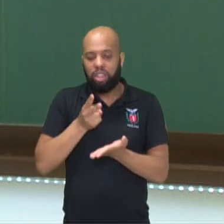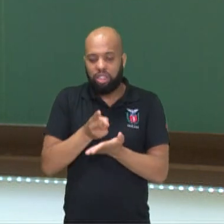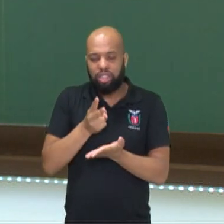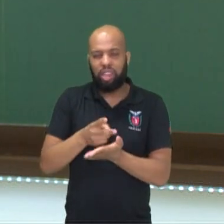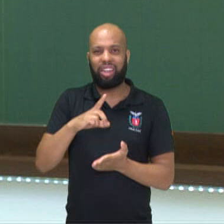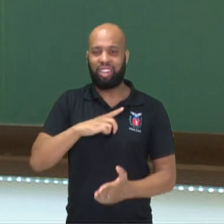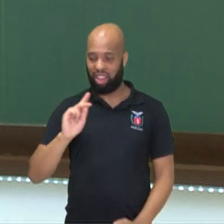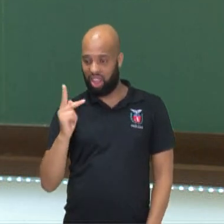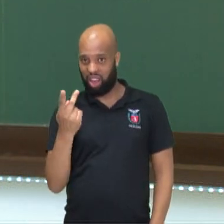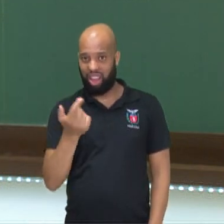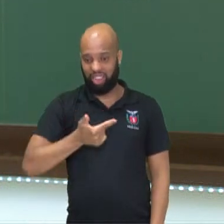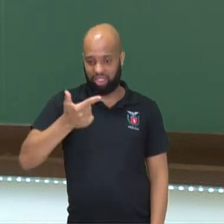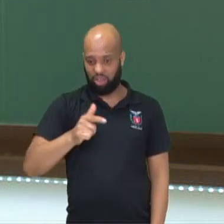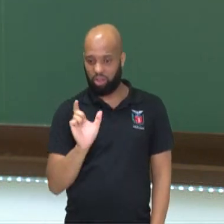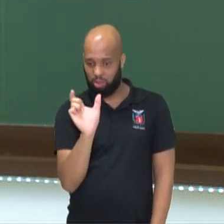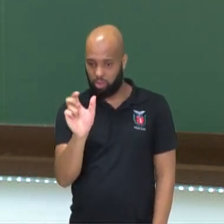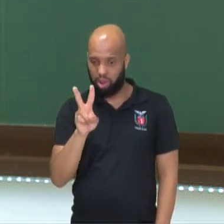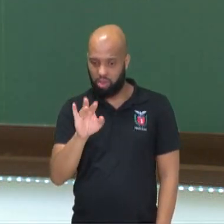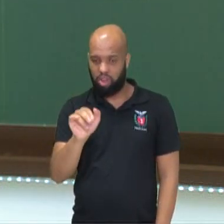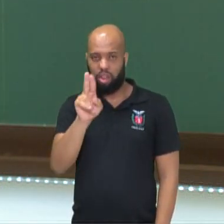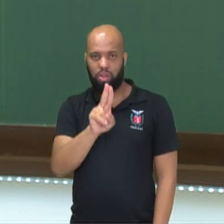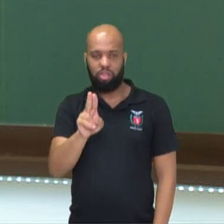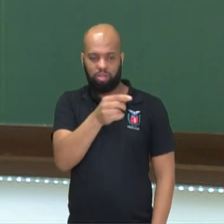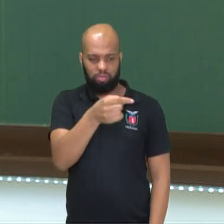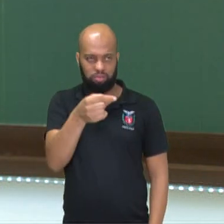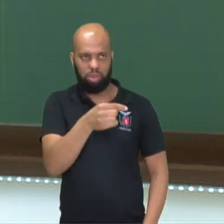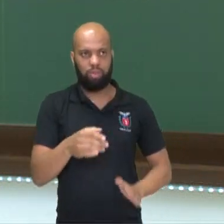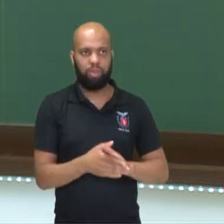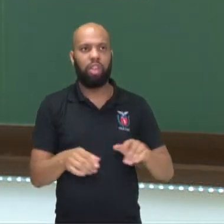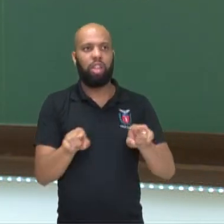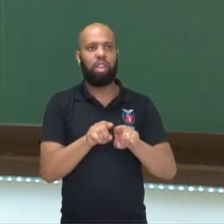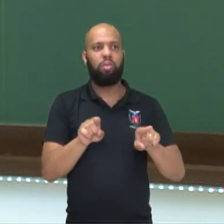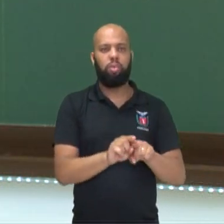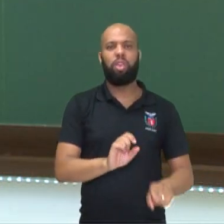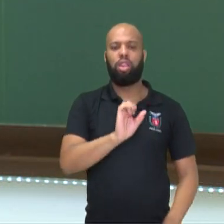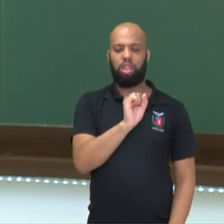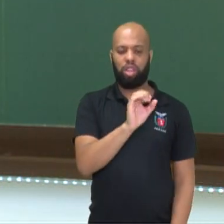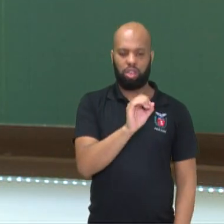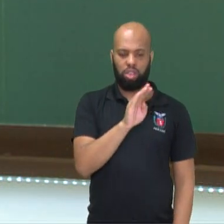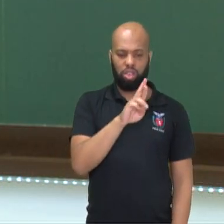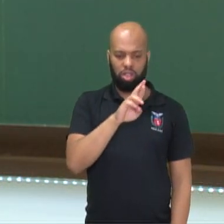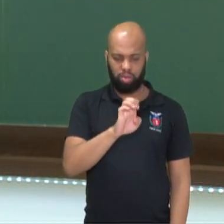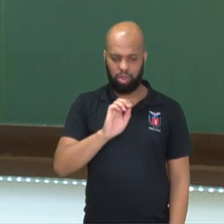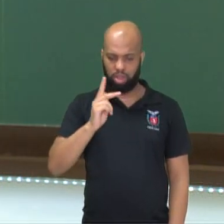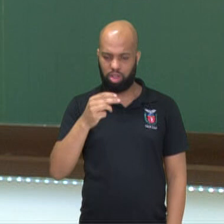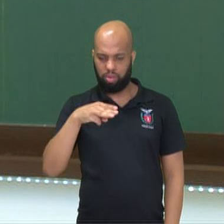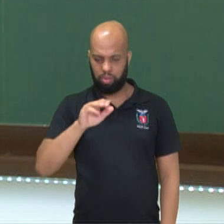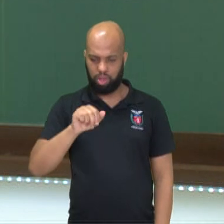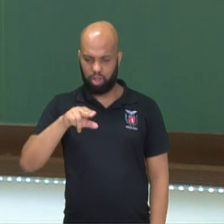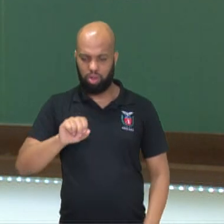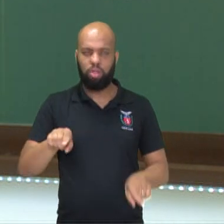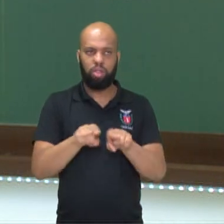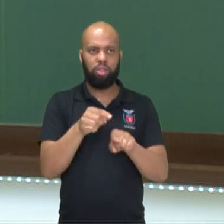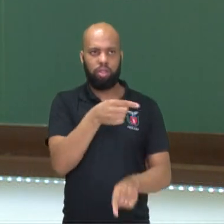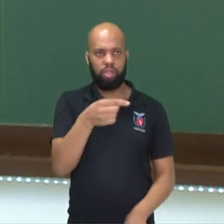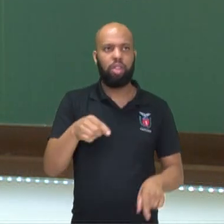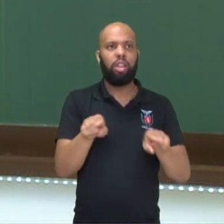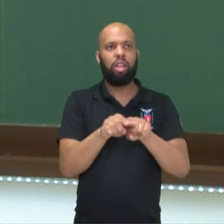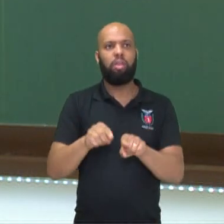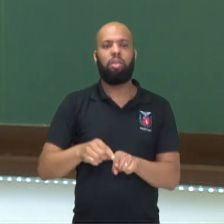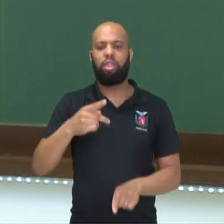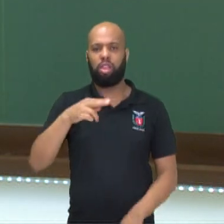H, teremos o uso de hífen. Sobre-humano, a mesma coisa. Pré-história, do mesmo